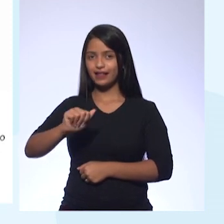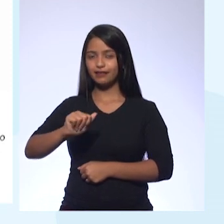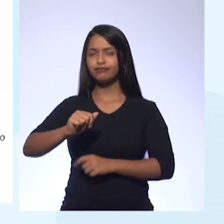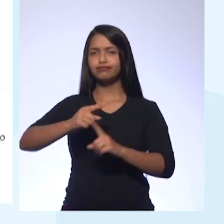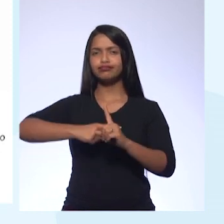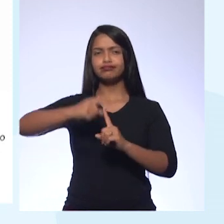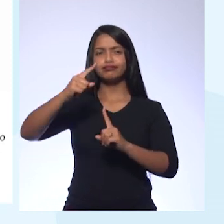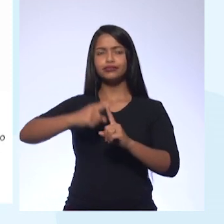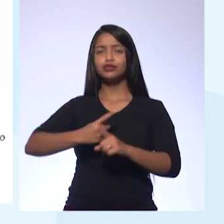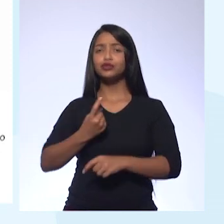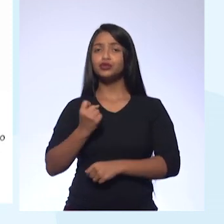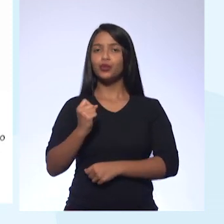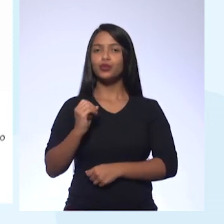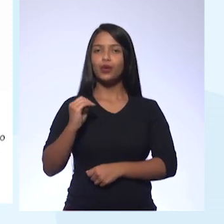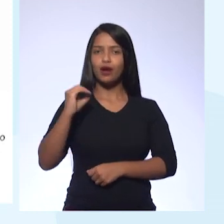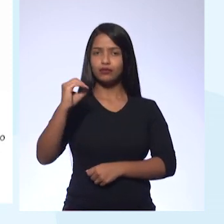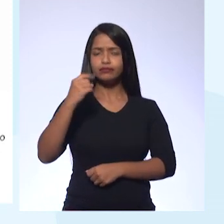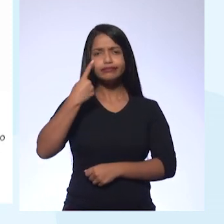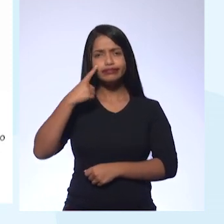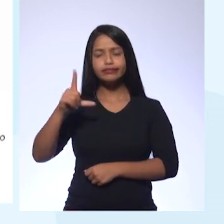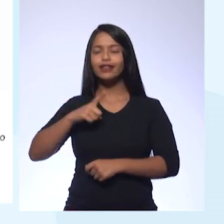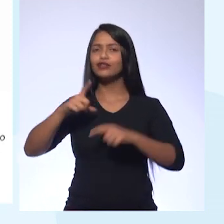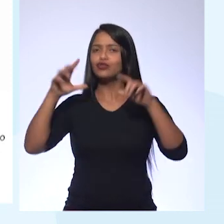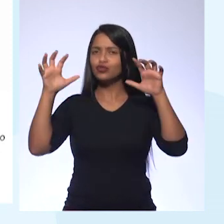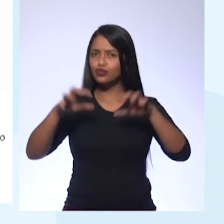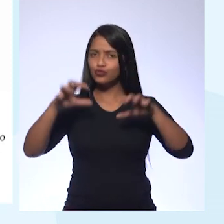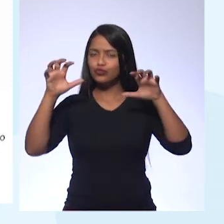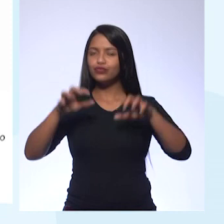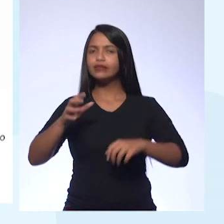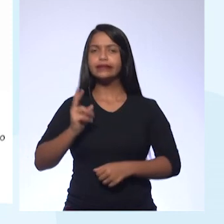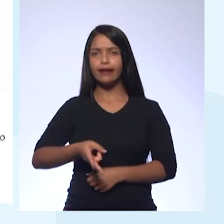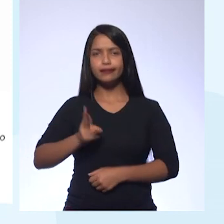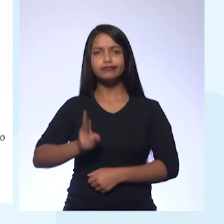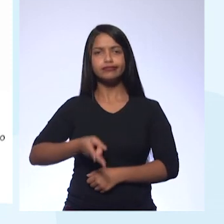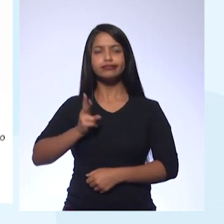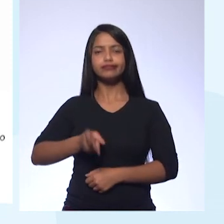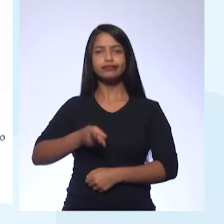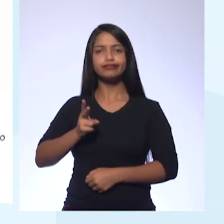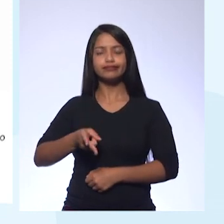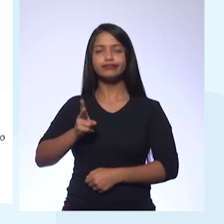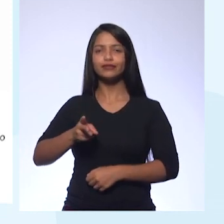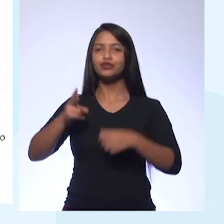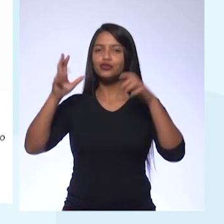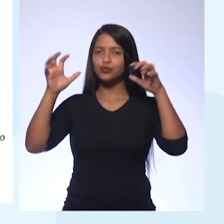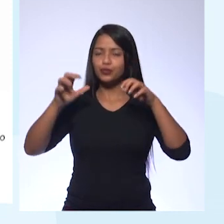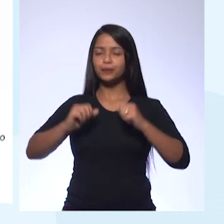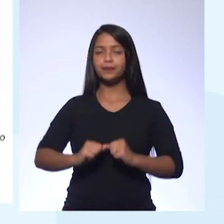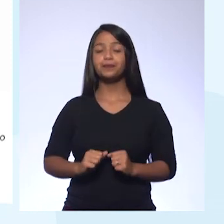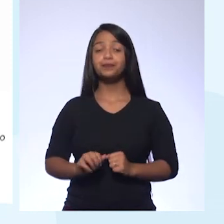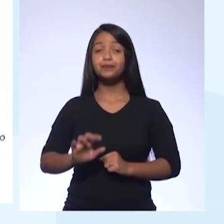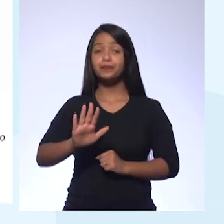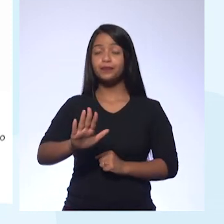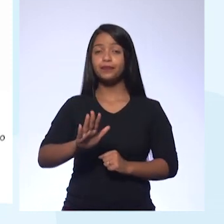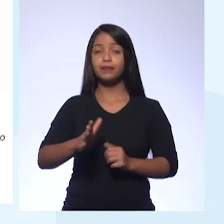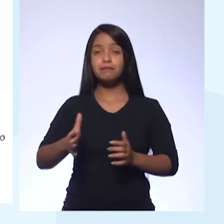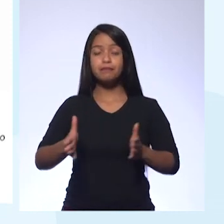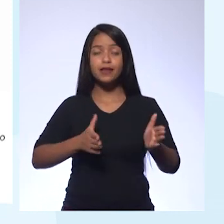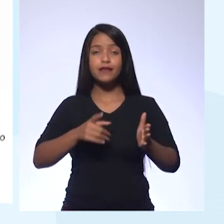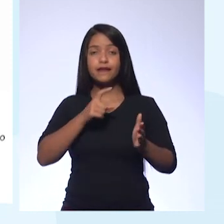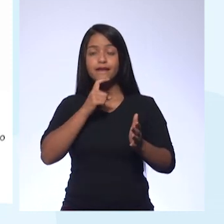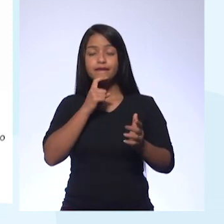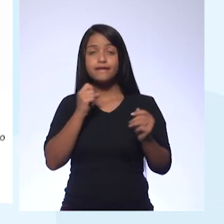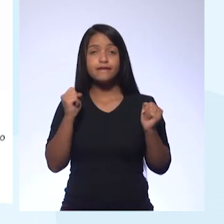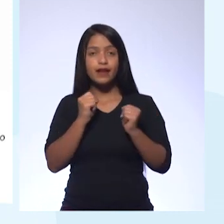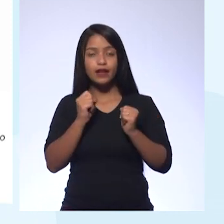significativa quantidade de chuva. Você vê que a chuva está presente, né? Apresenta uma estação mais seca no inverno ou